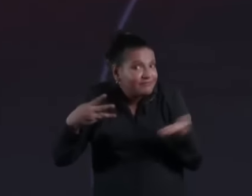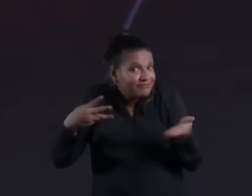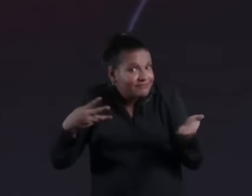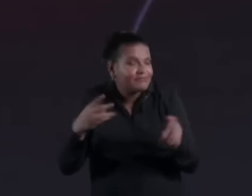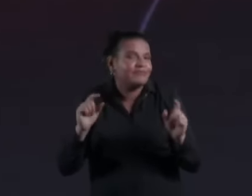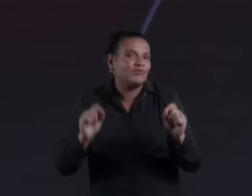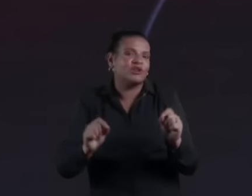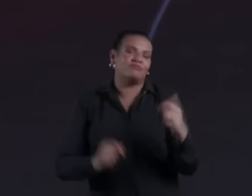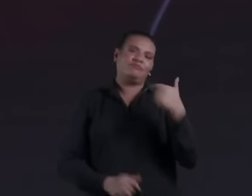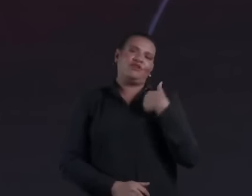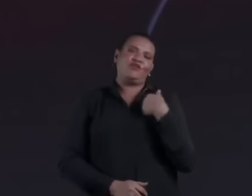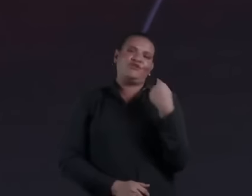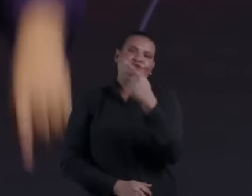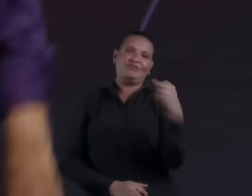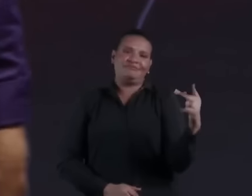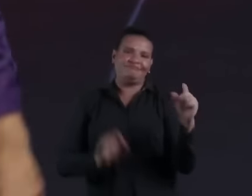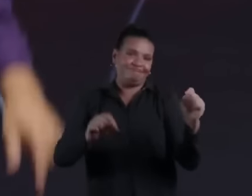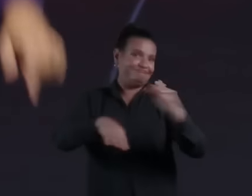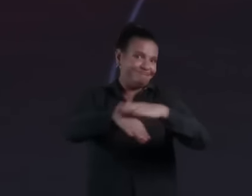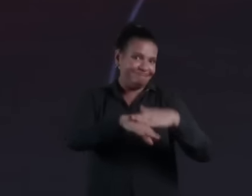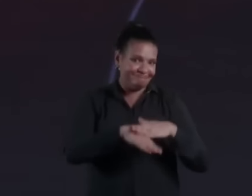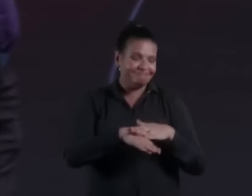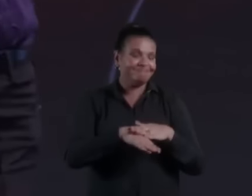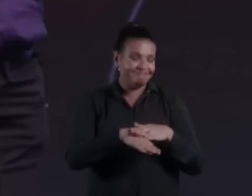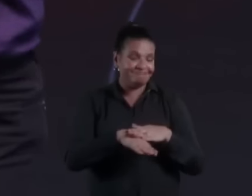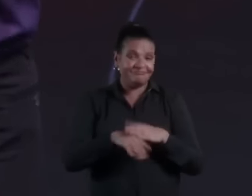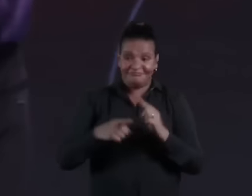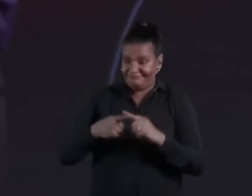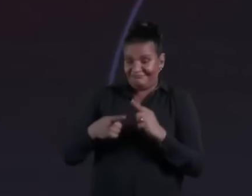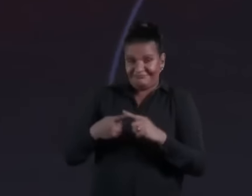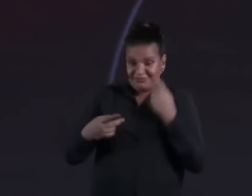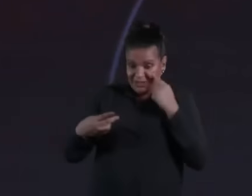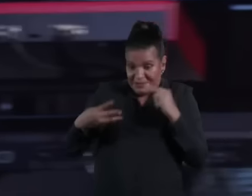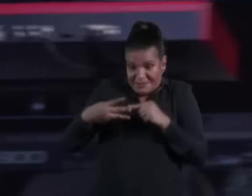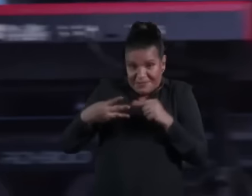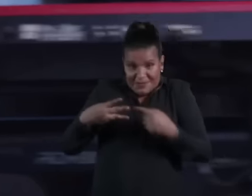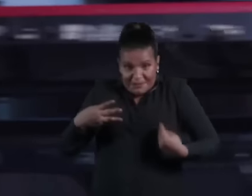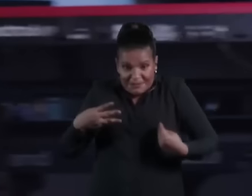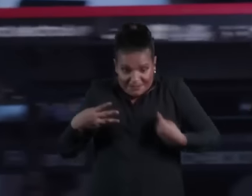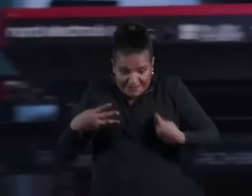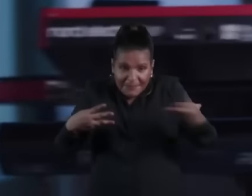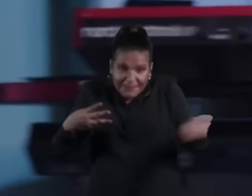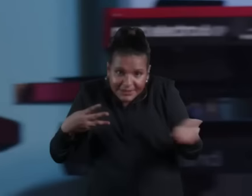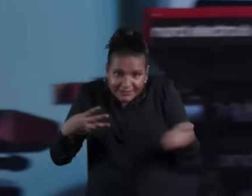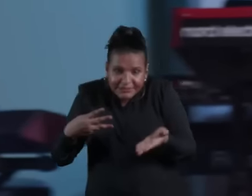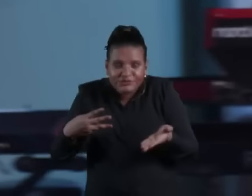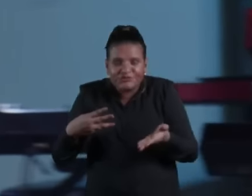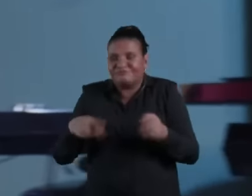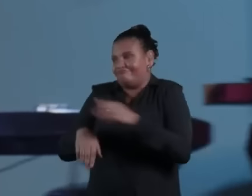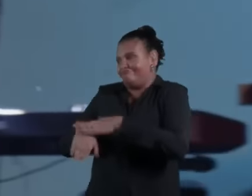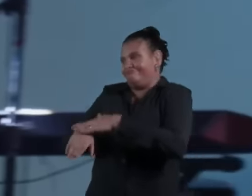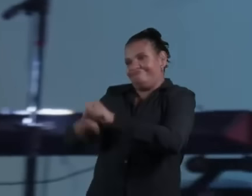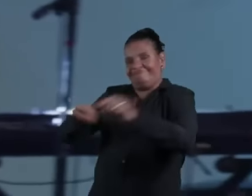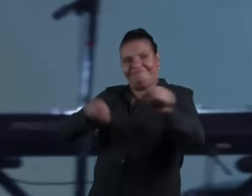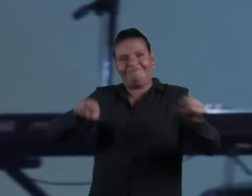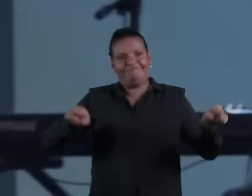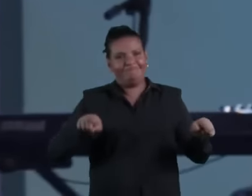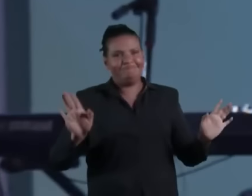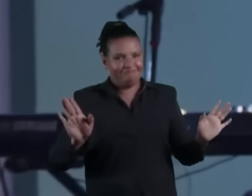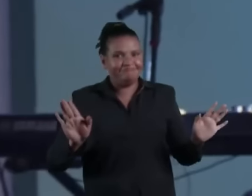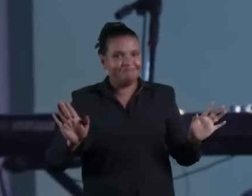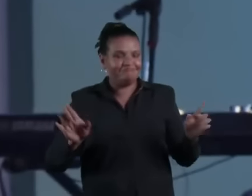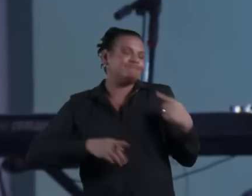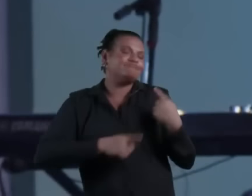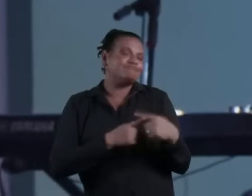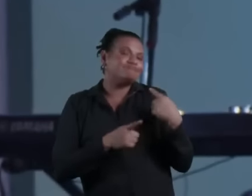a mim e a você diga pra pessoa do teu lado o presente é contigo porque no presente a Bíblia